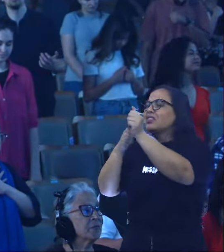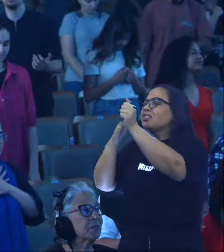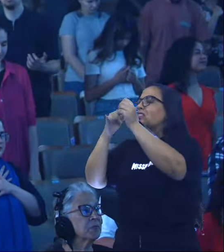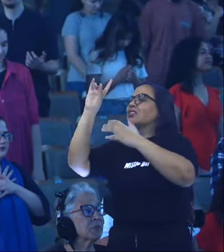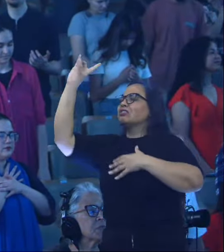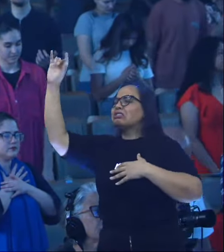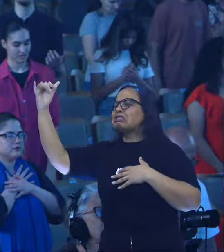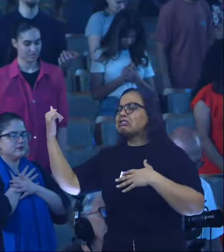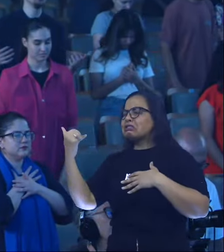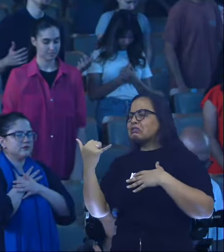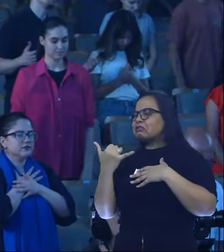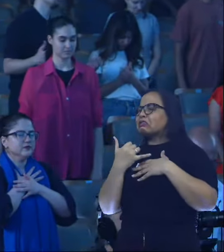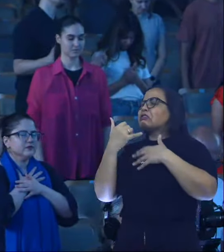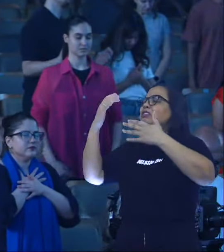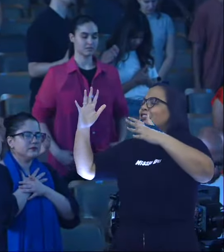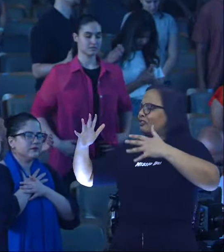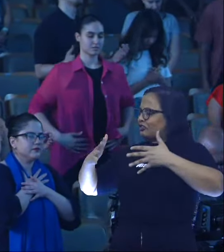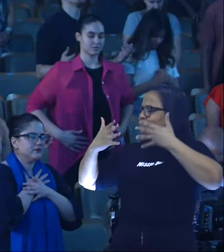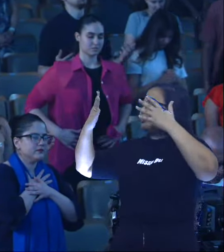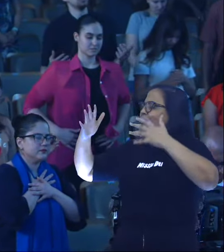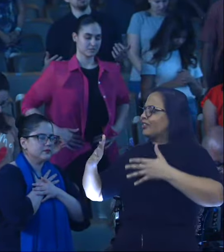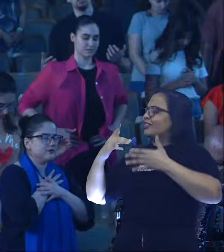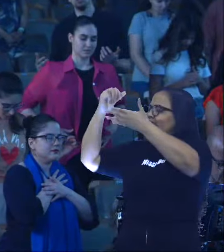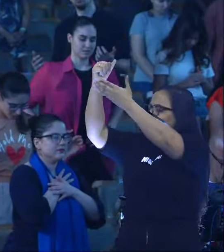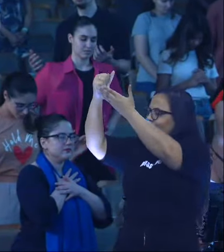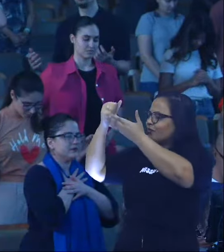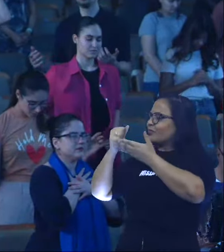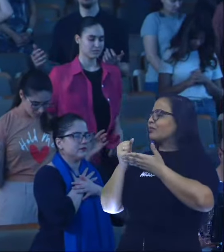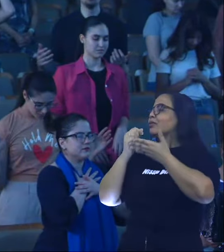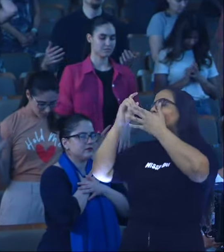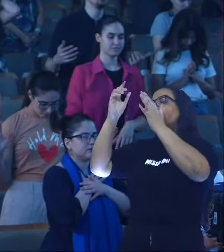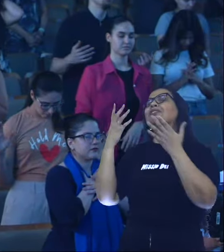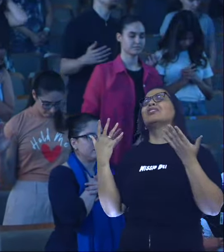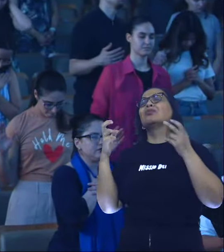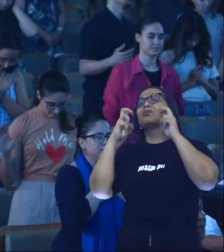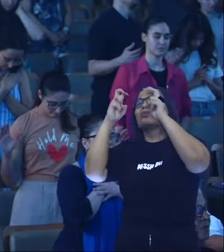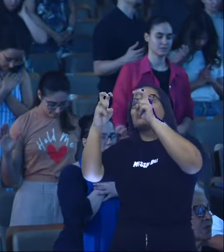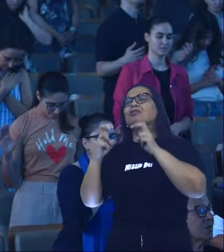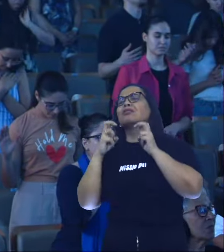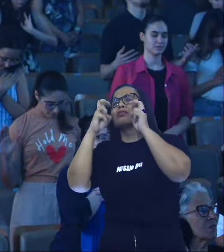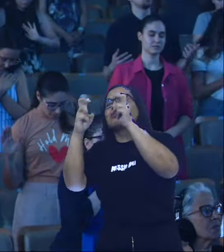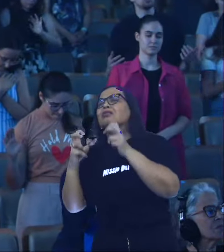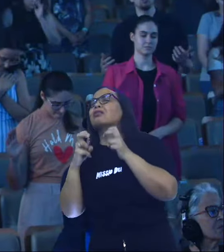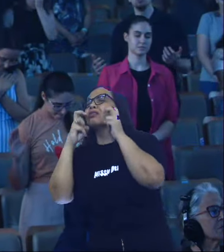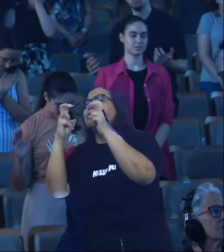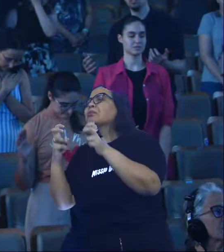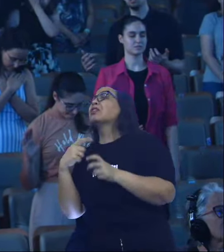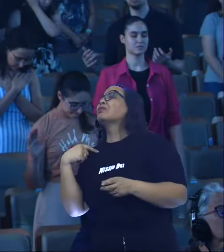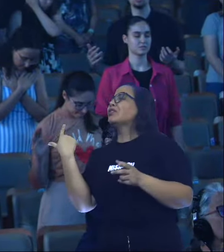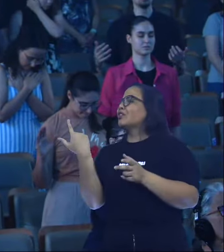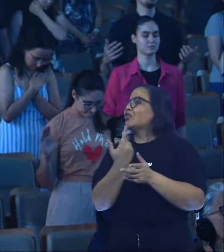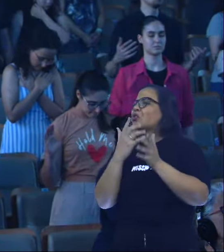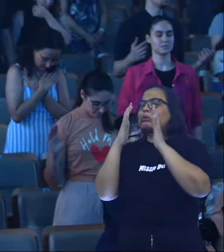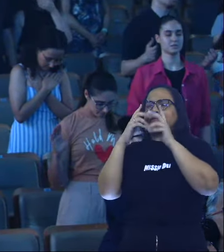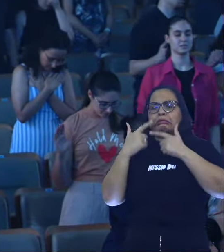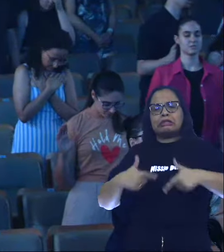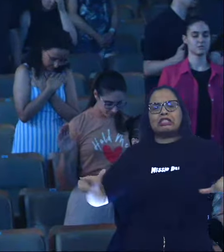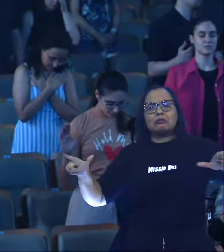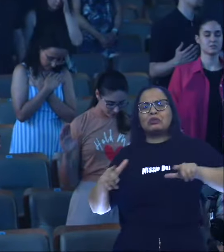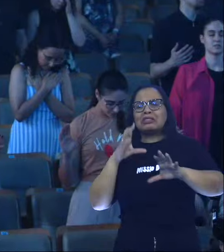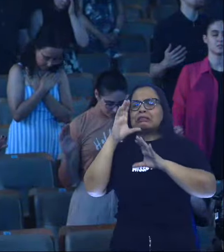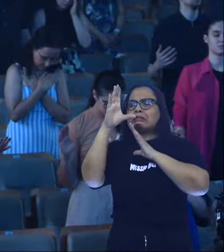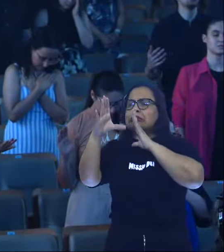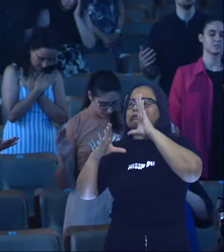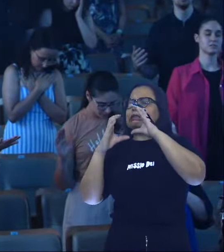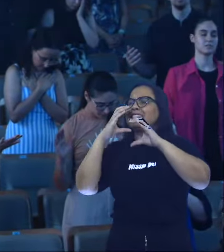nos inspira, nos impulsiona. Por isso eu quero clamar, Deus, assim como nessa canção clamamos agora também em oração, derrama sobre nós